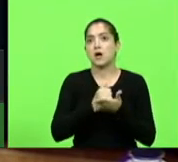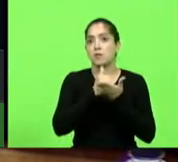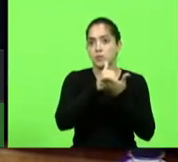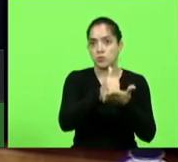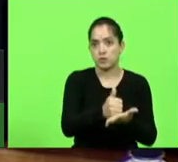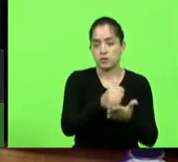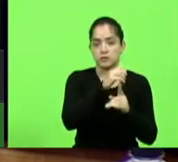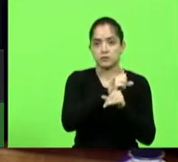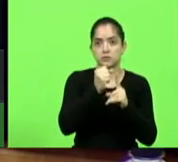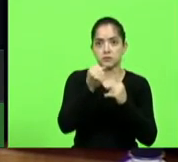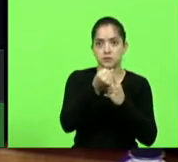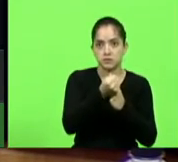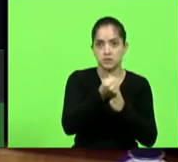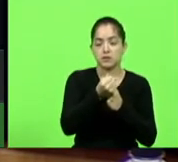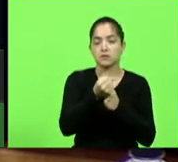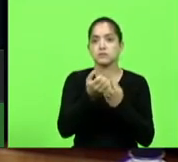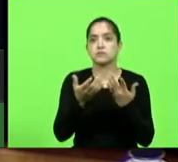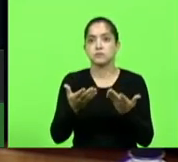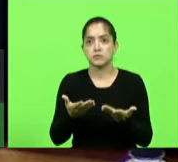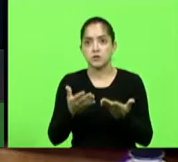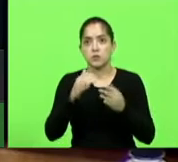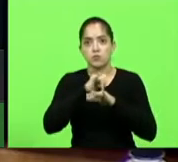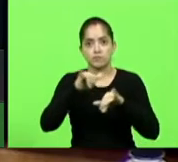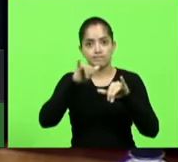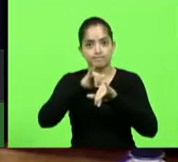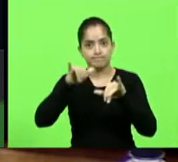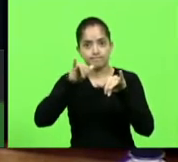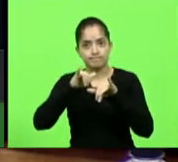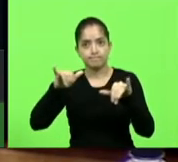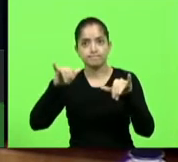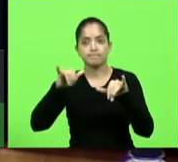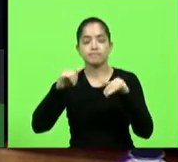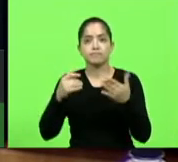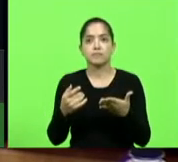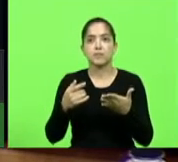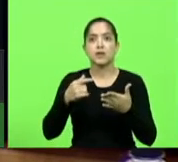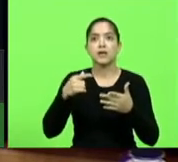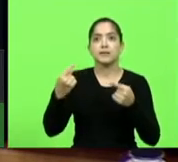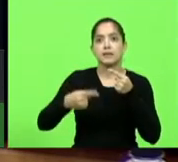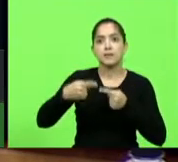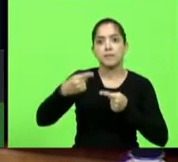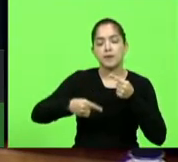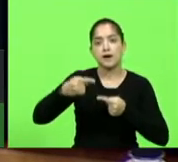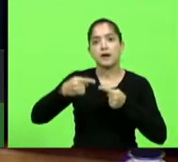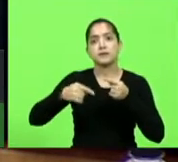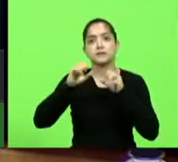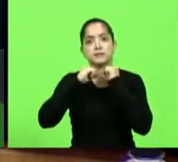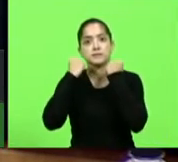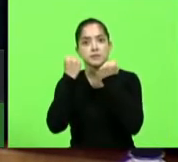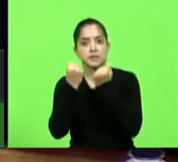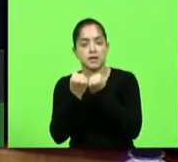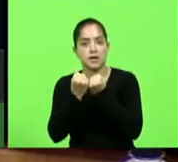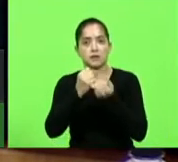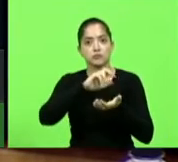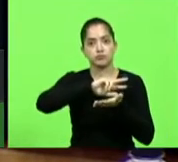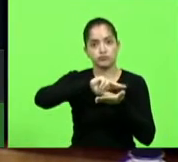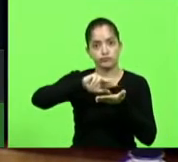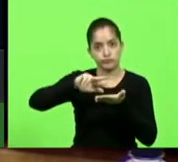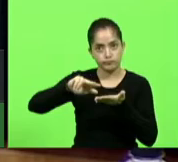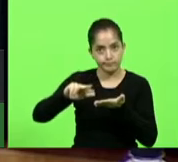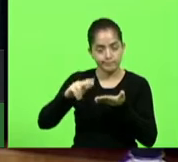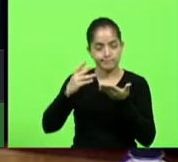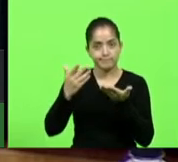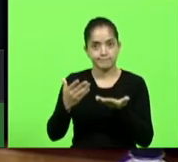civil organizada na promoção e divulgação de campanhas, debates, seminários, palestras, entre outras atividades,